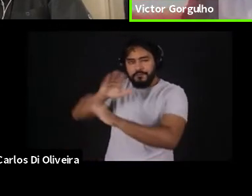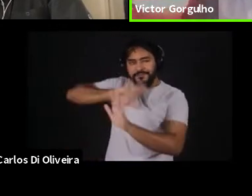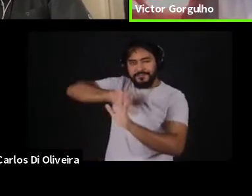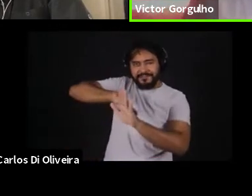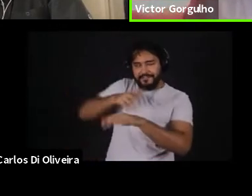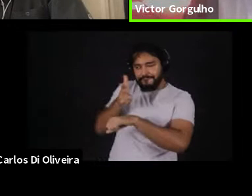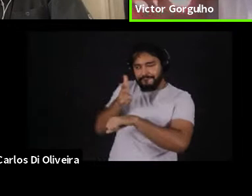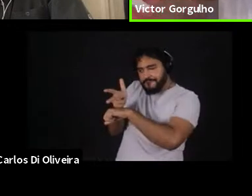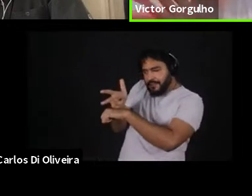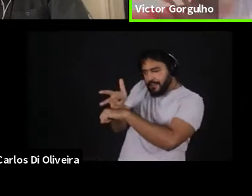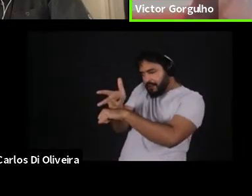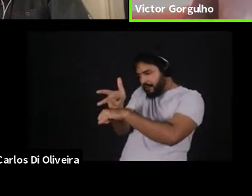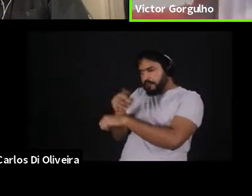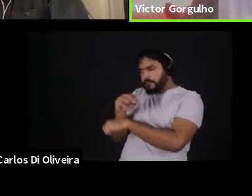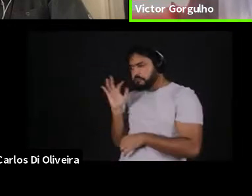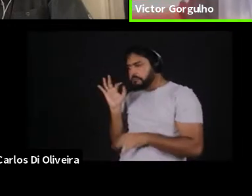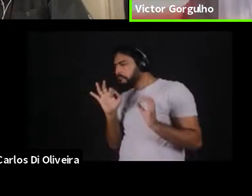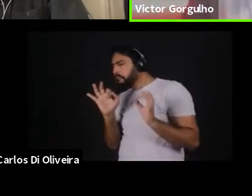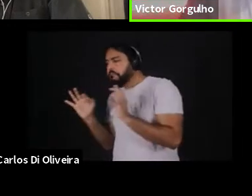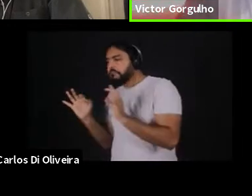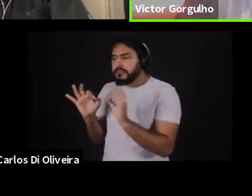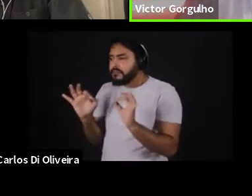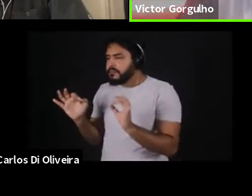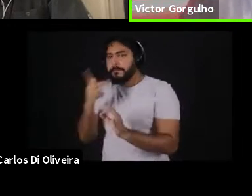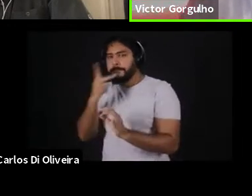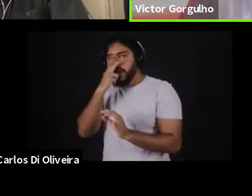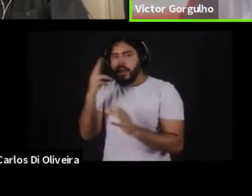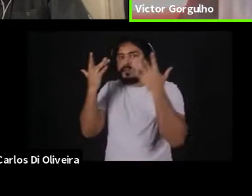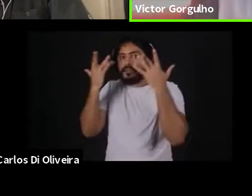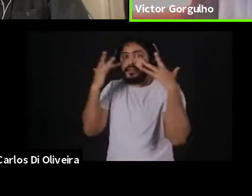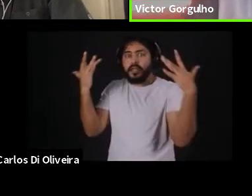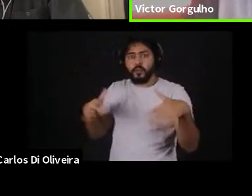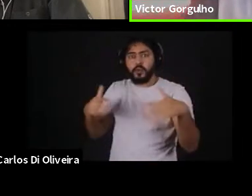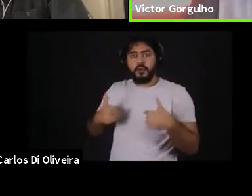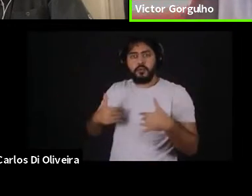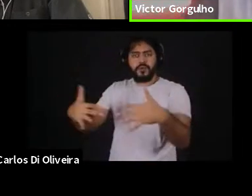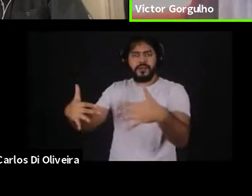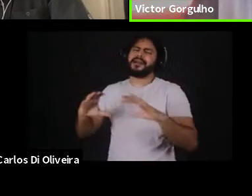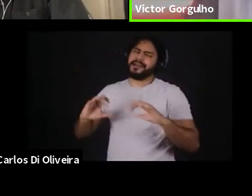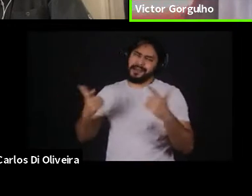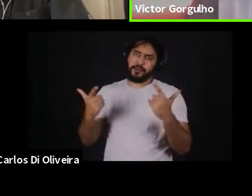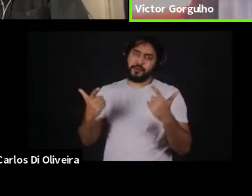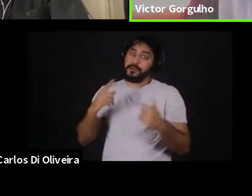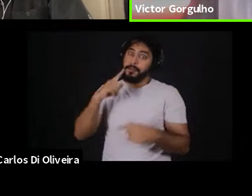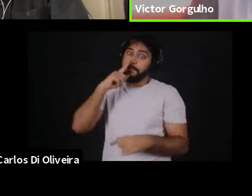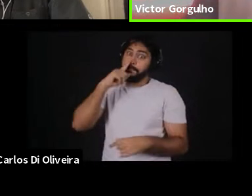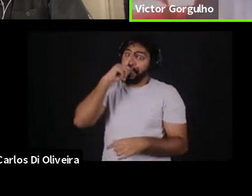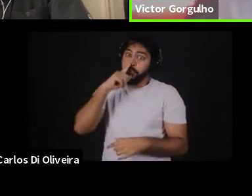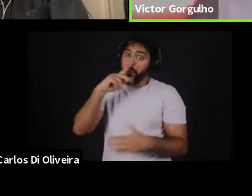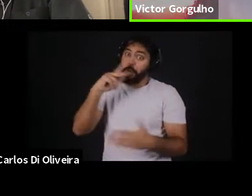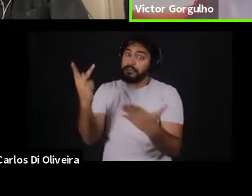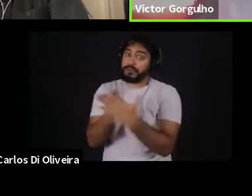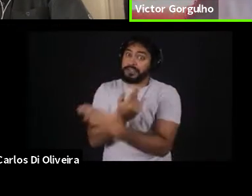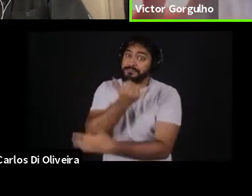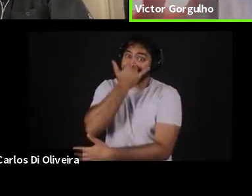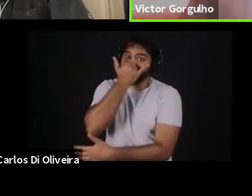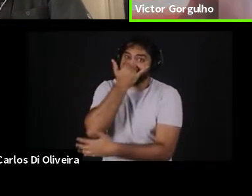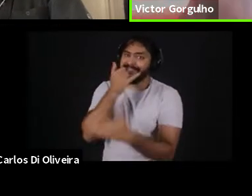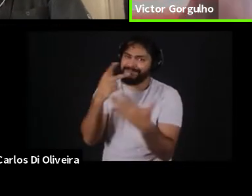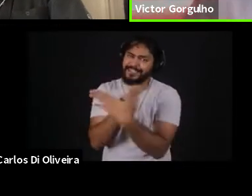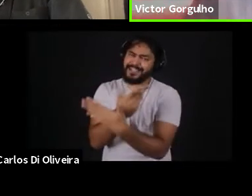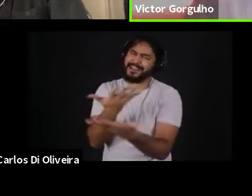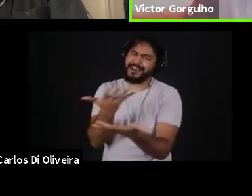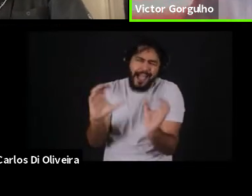controle dessas balizas e que, claro, tá sujeito ao risco, como o Wallace falou, tá sujeito a talvez